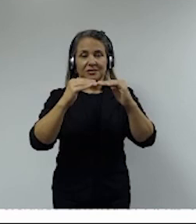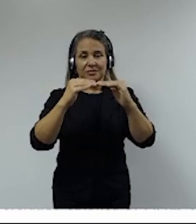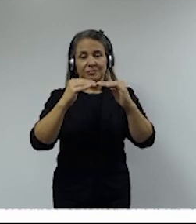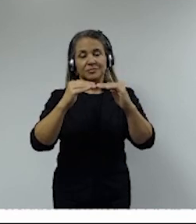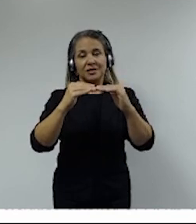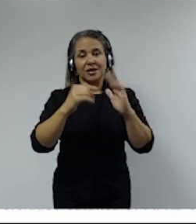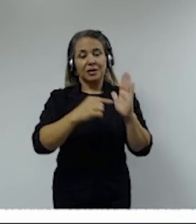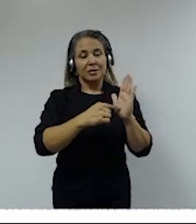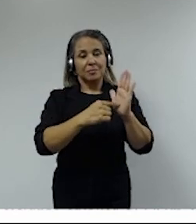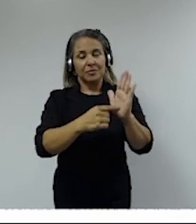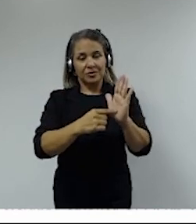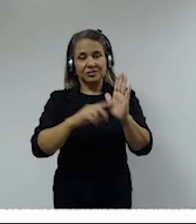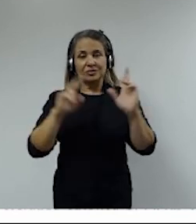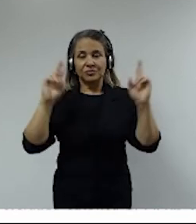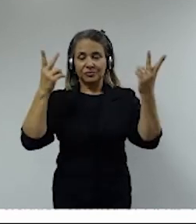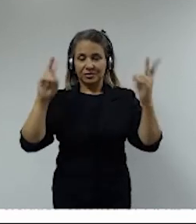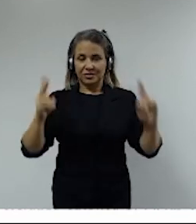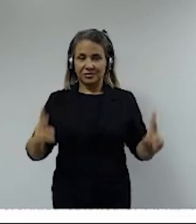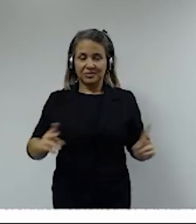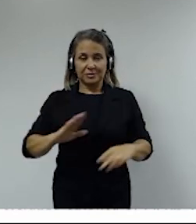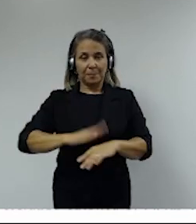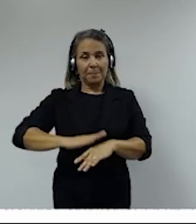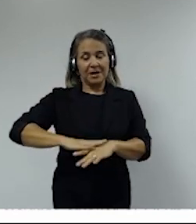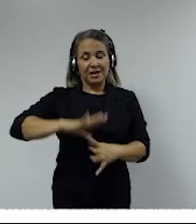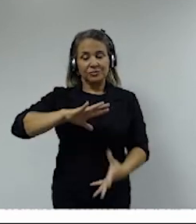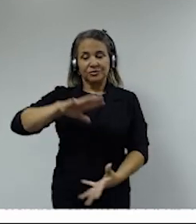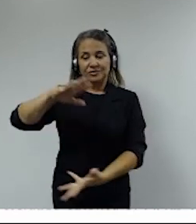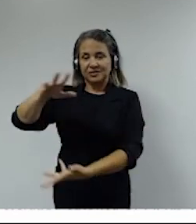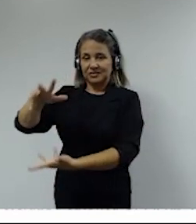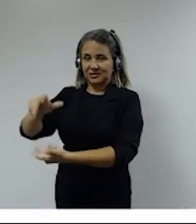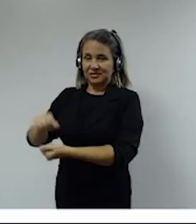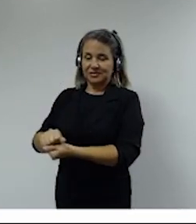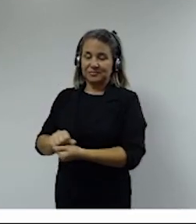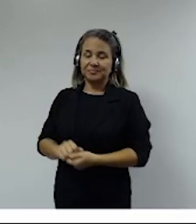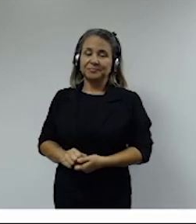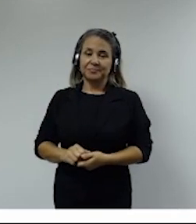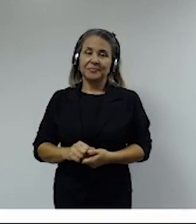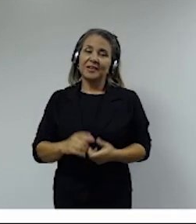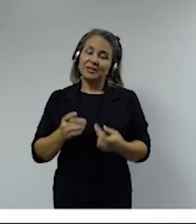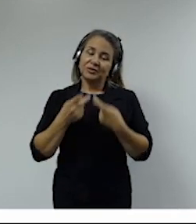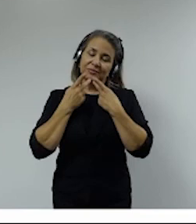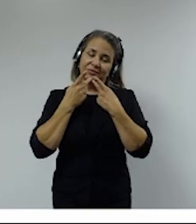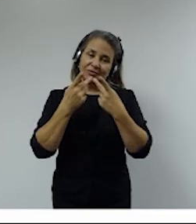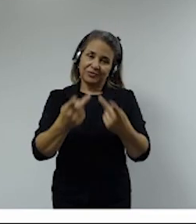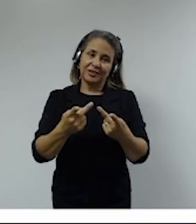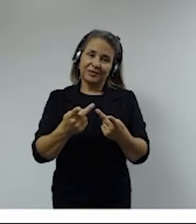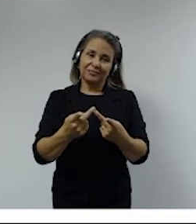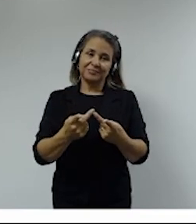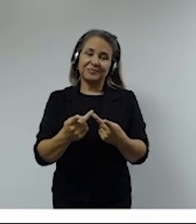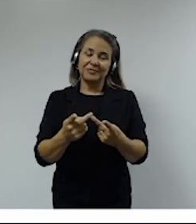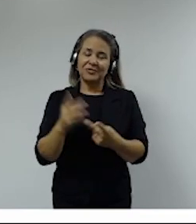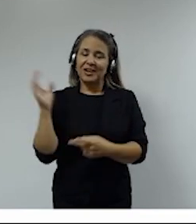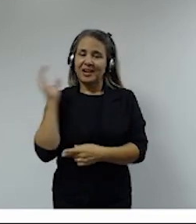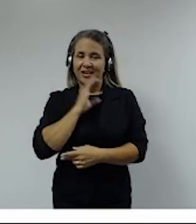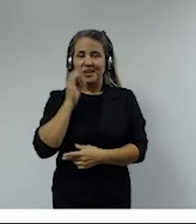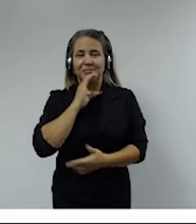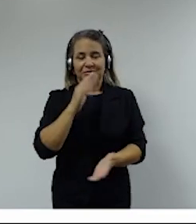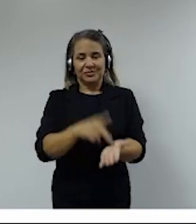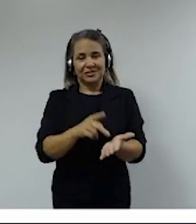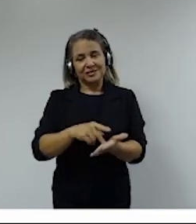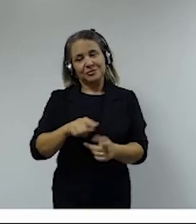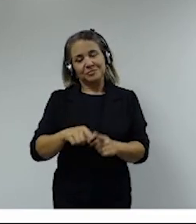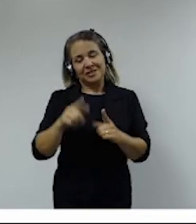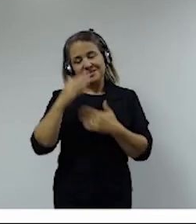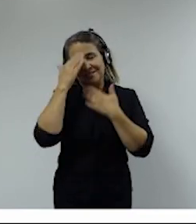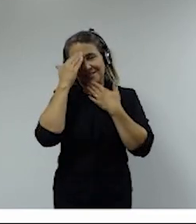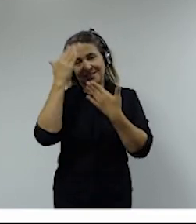que tragam valores mais universalizados. São essas as minhas considerações, foi tudo muito rápido, mas eu